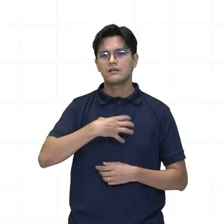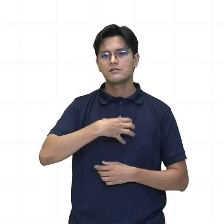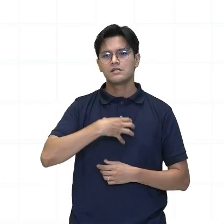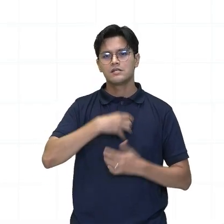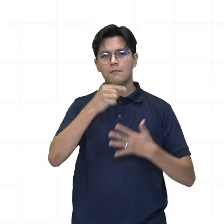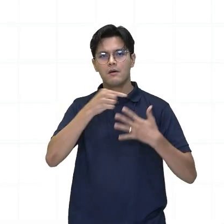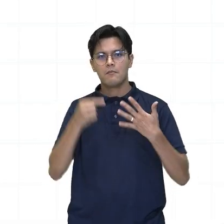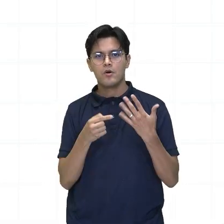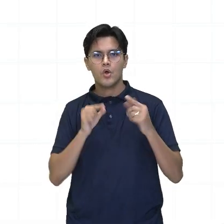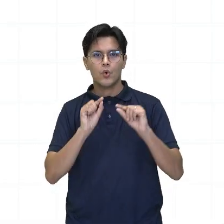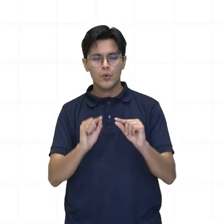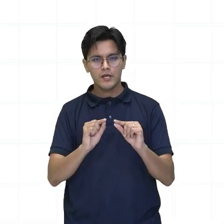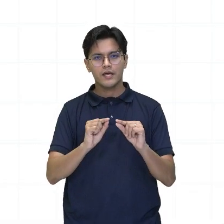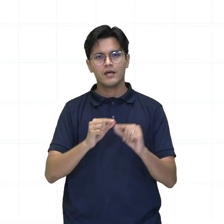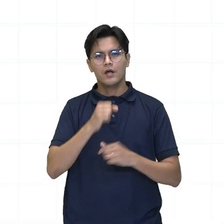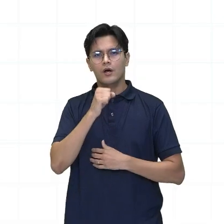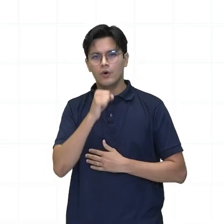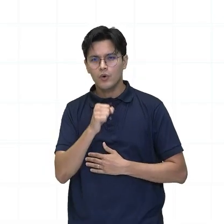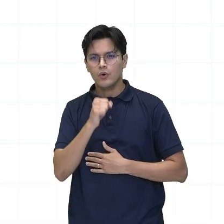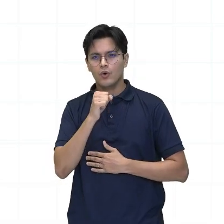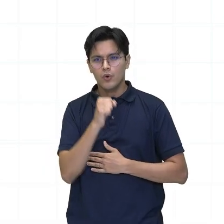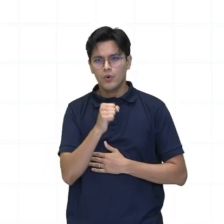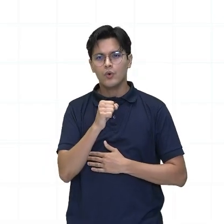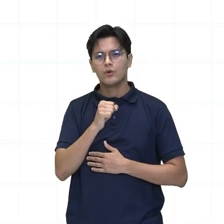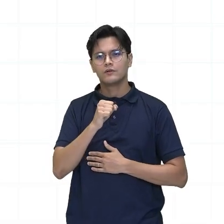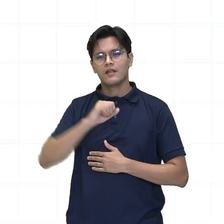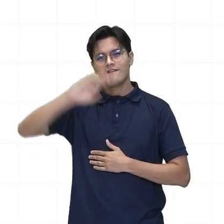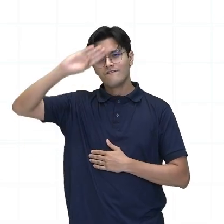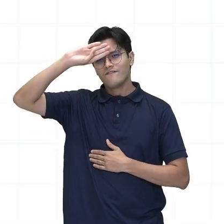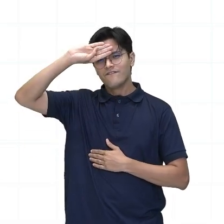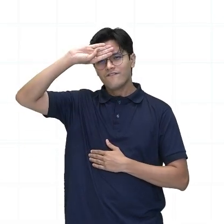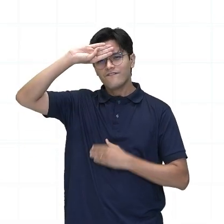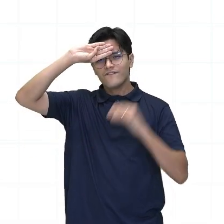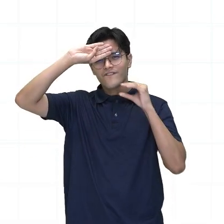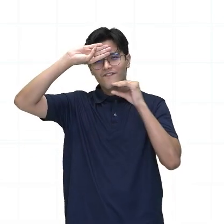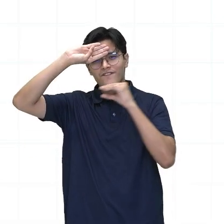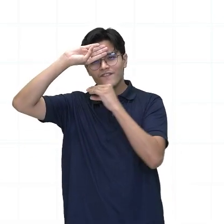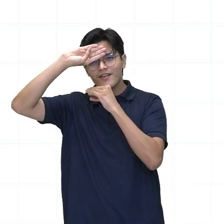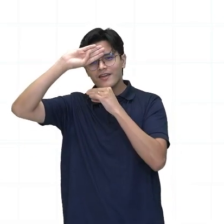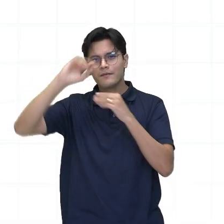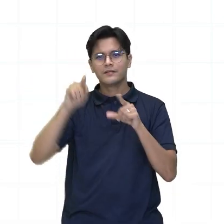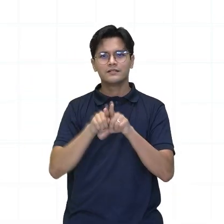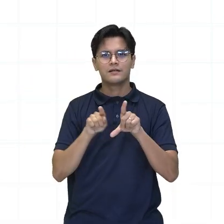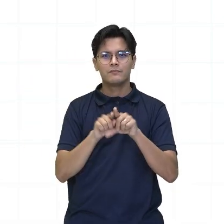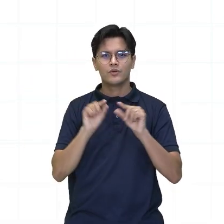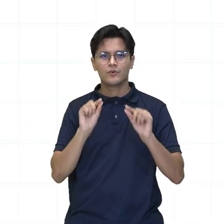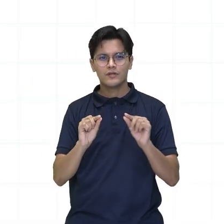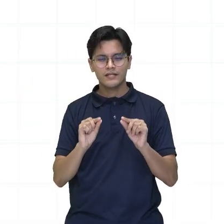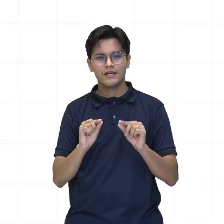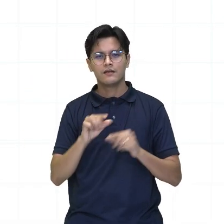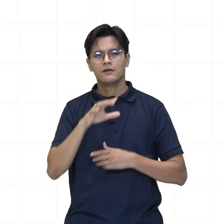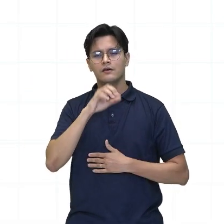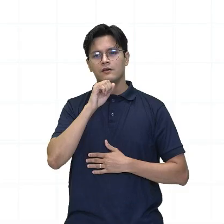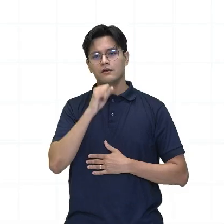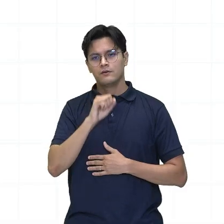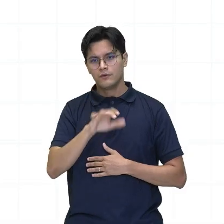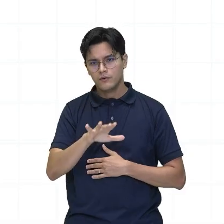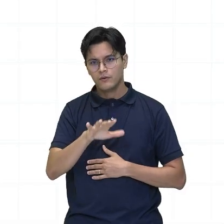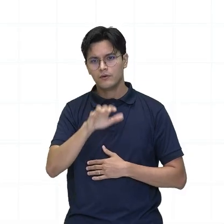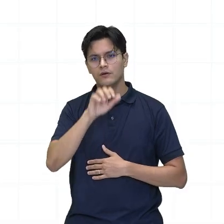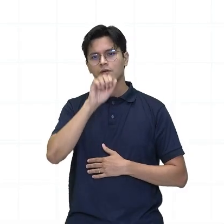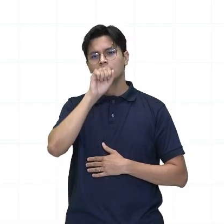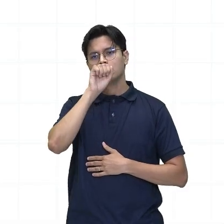produção de muco ou escarro, quando você ali, aquele pigarro na garganta, né, aquela vontade